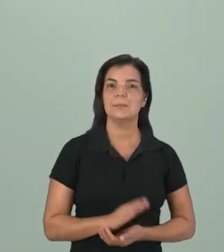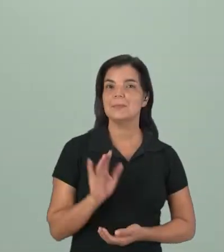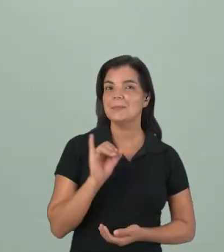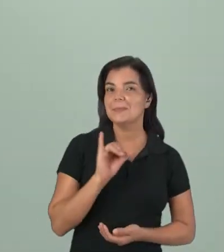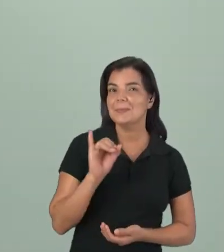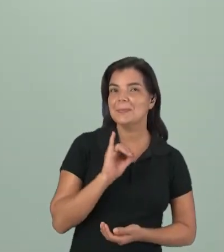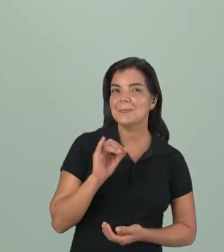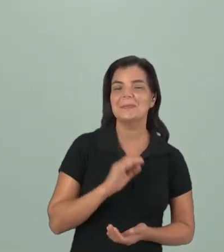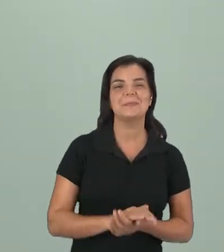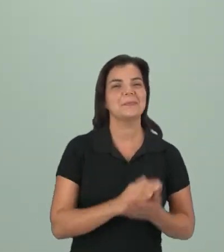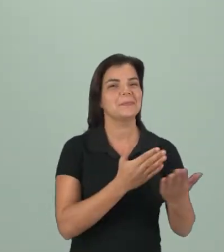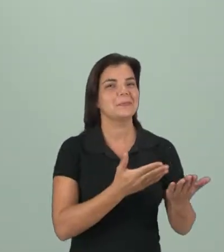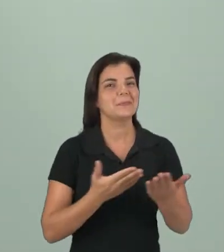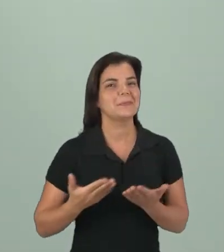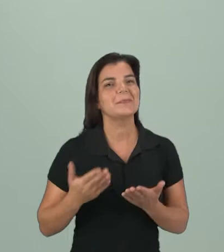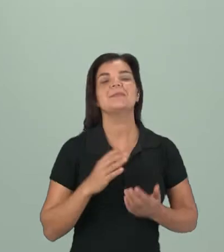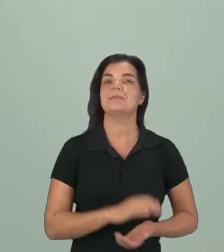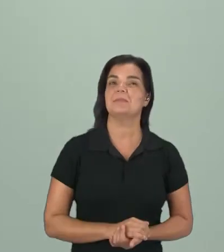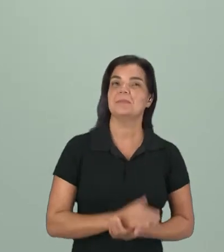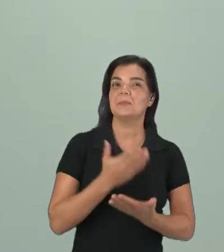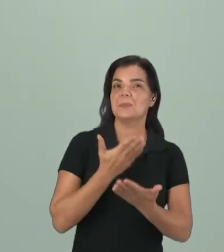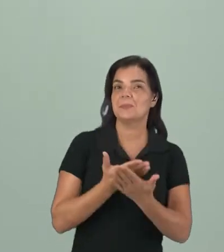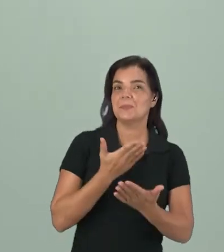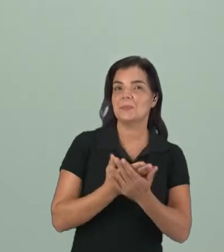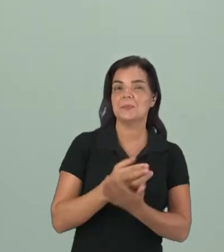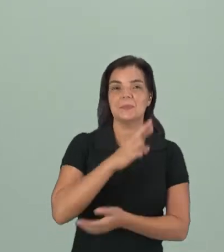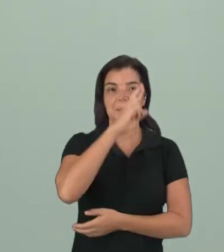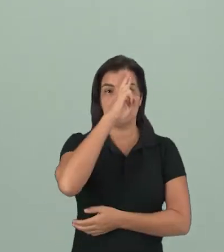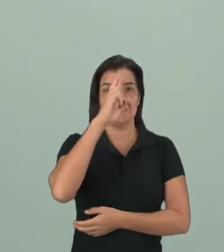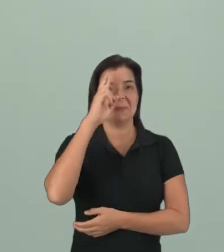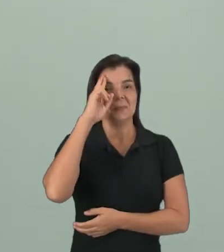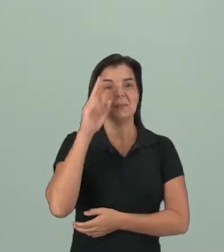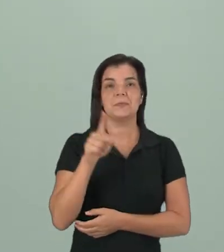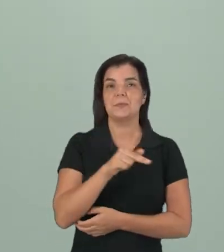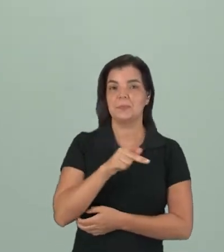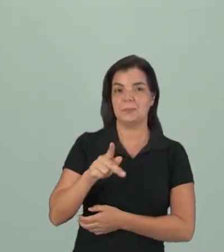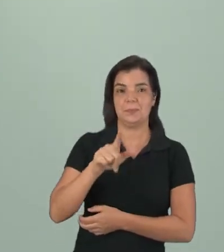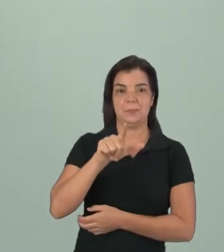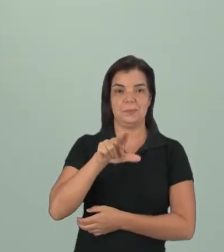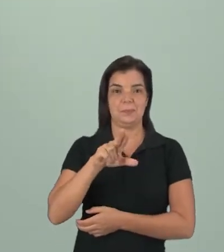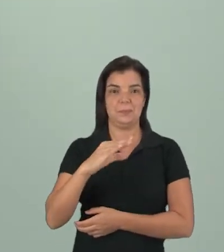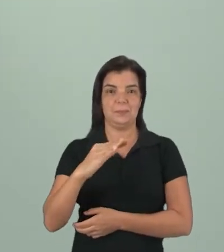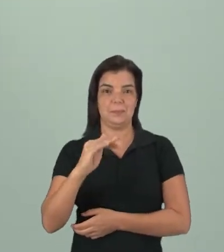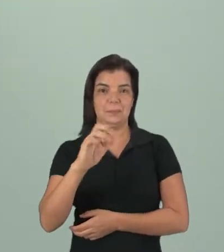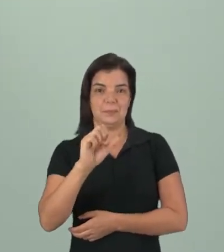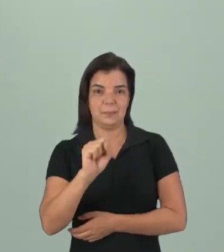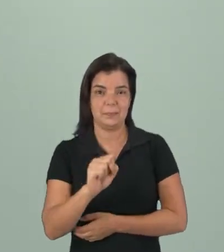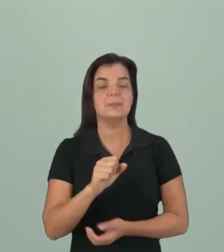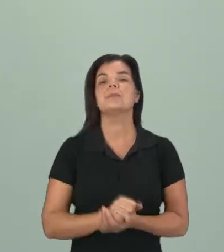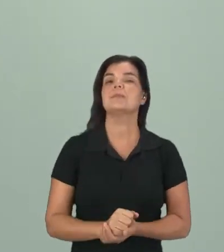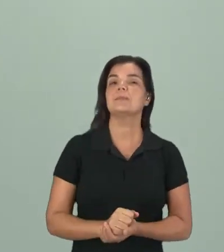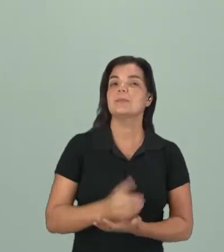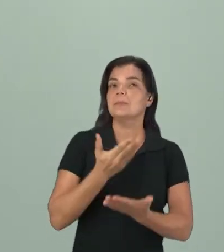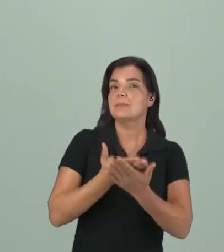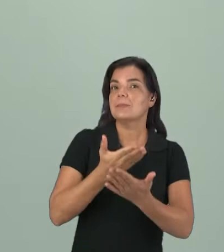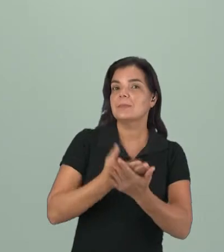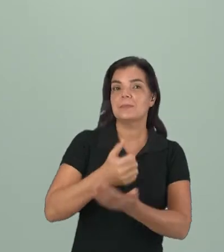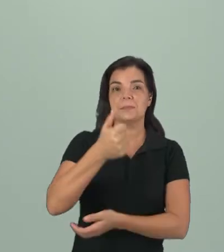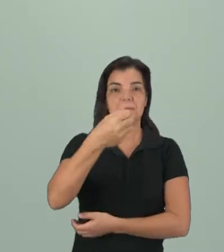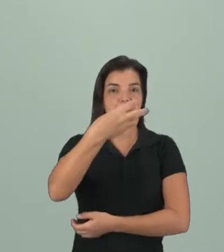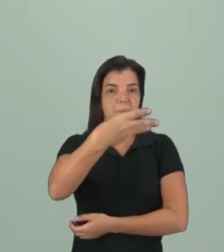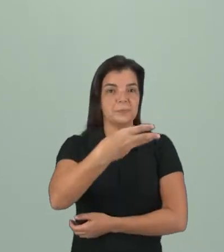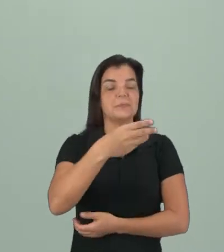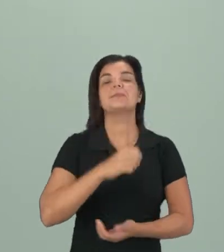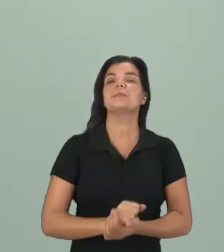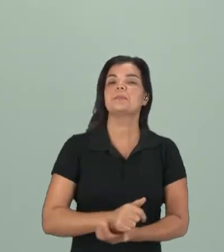Oi, galerinha, sejam muito bem-vindos a mais uma aula de História. Eu sou o professor Lucas e já estamos na nossa 13ª